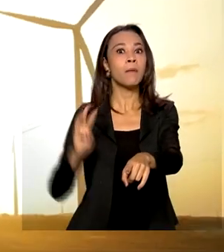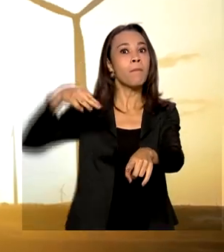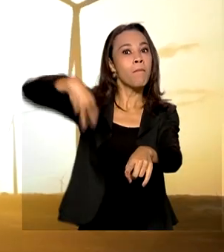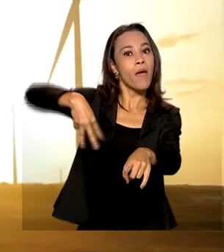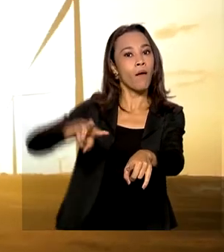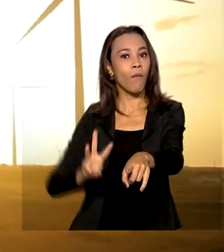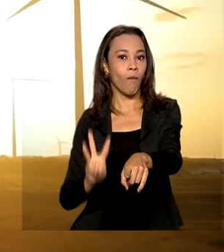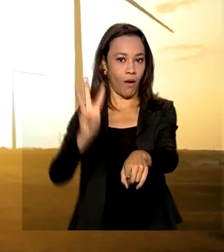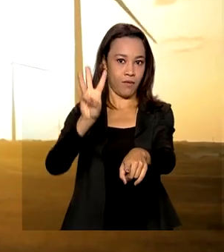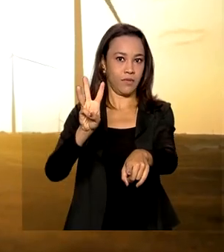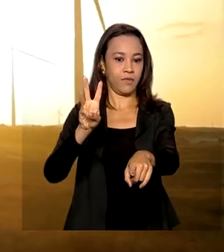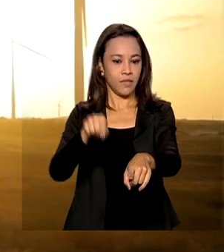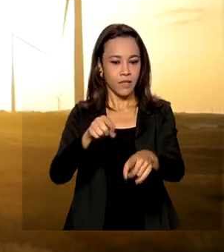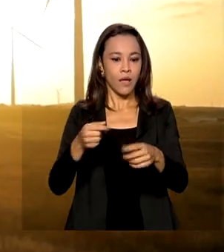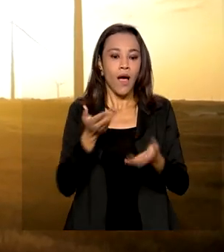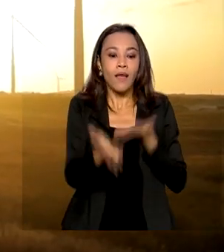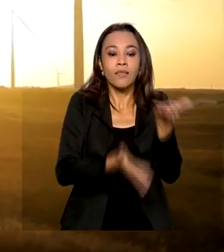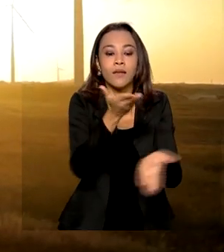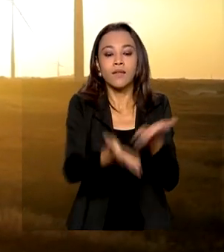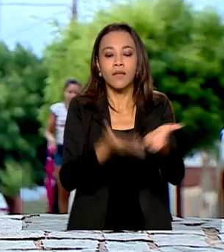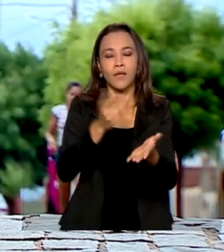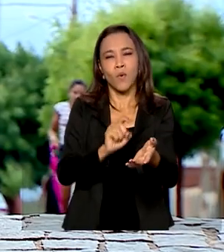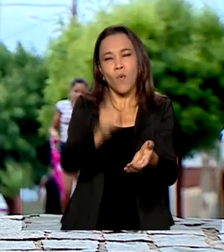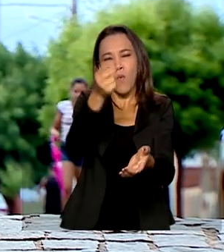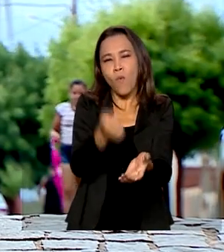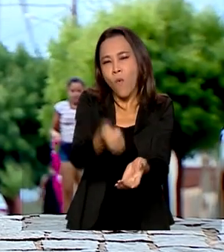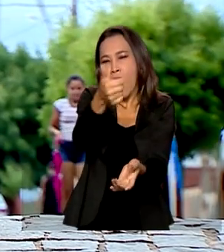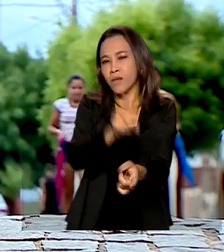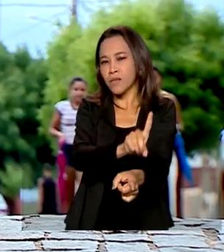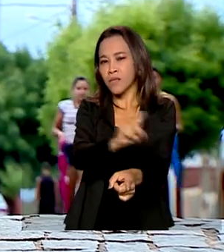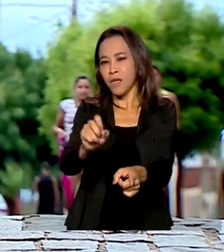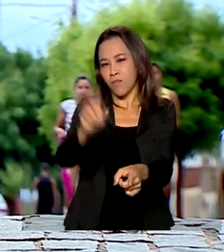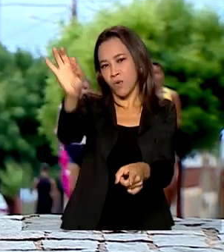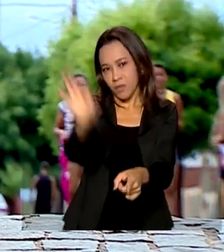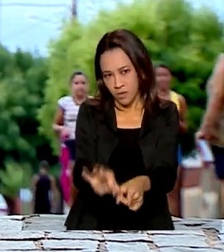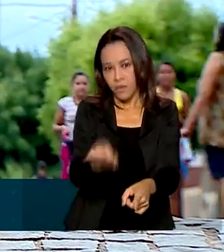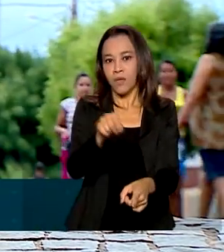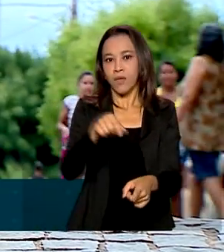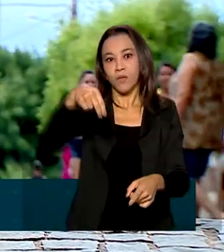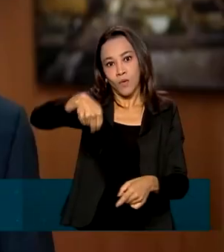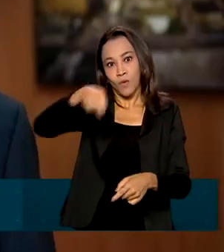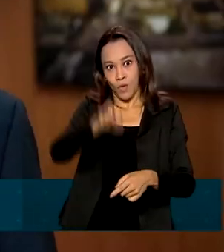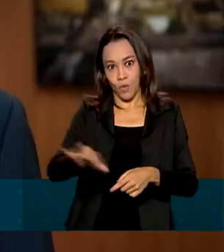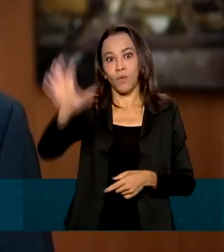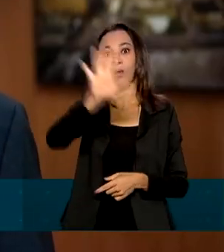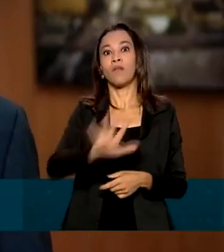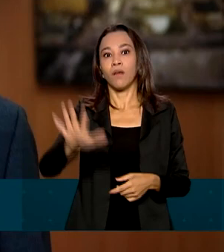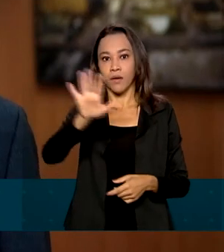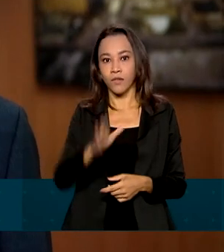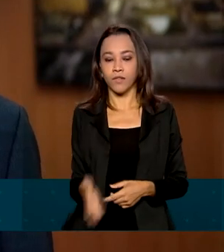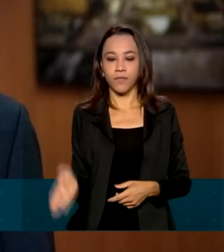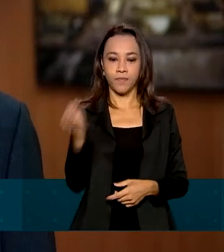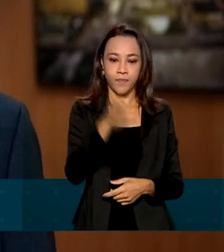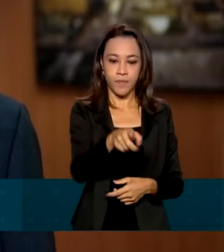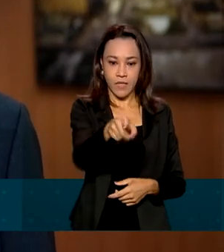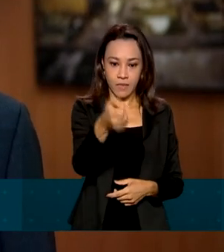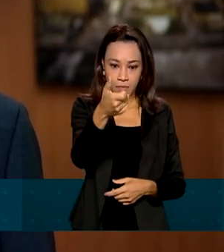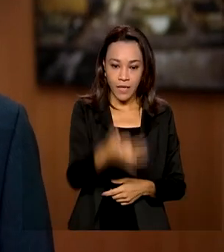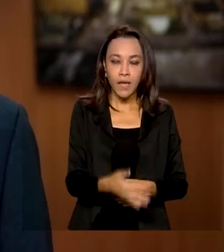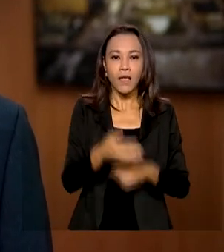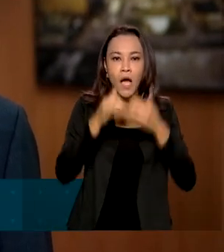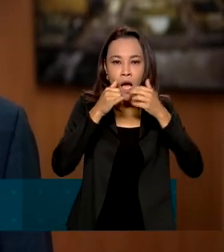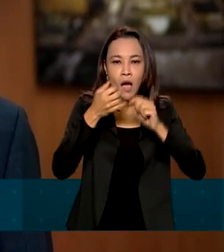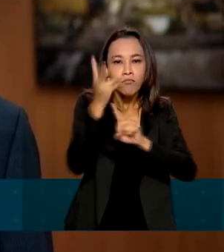atendendo quase cem porcento da demanda por Eletricidade do Nordeste e a energia eólica